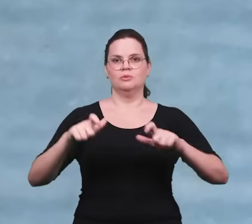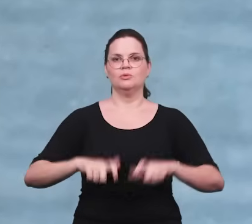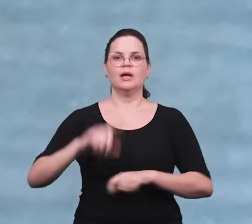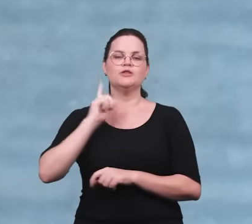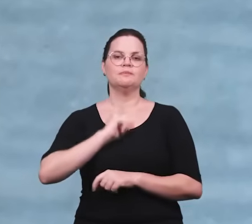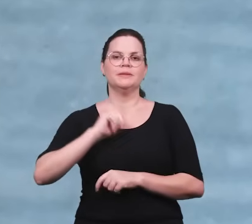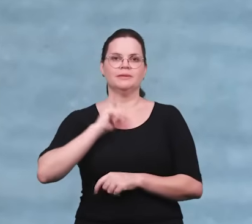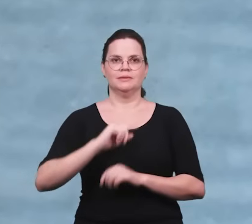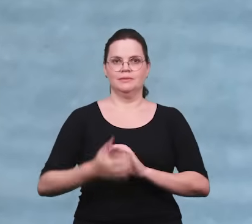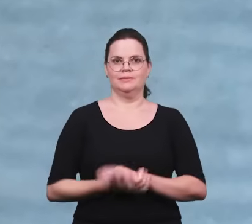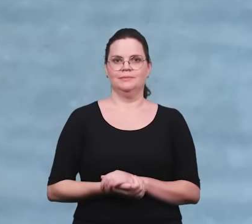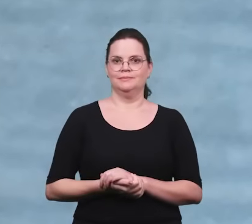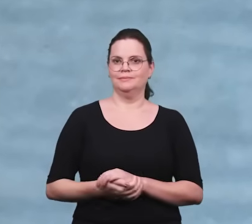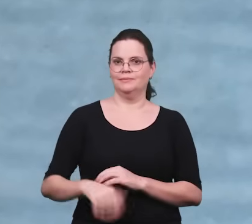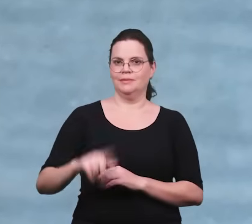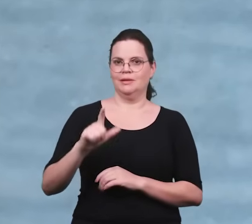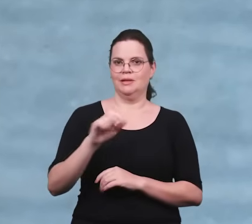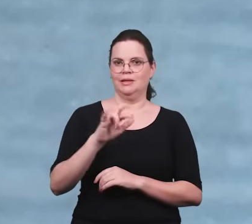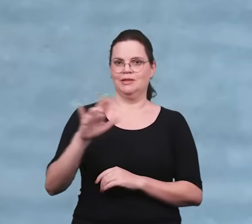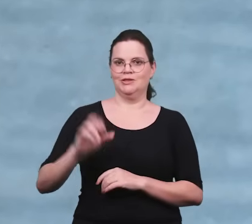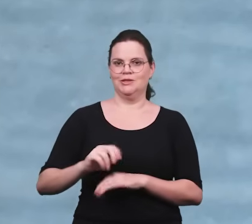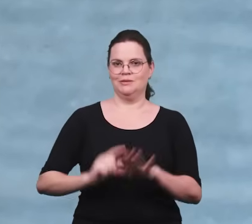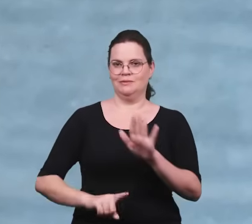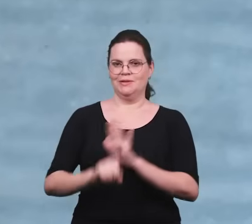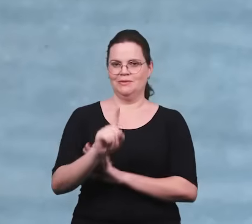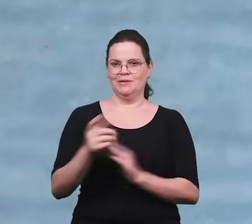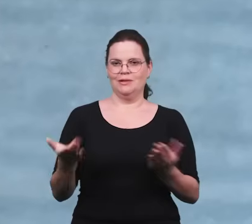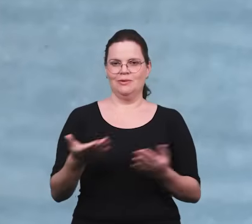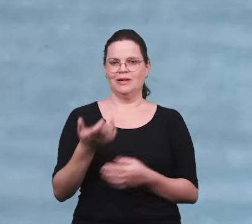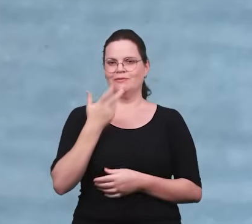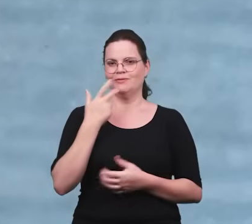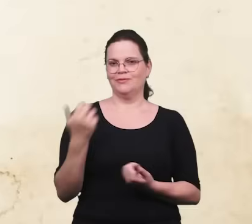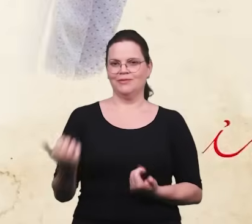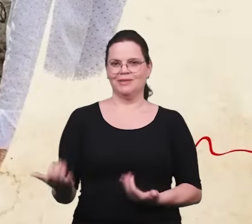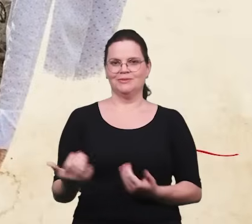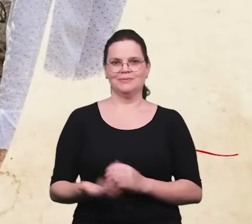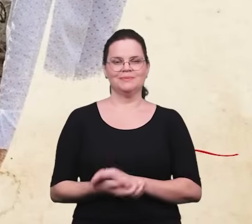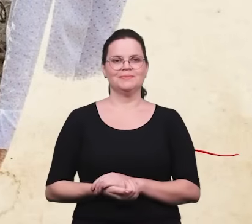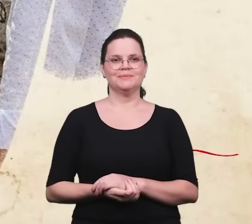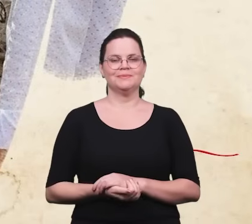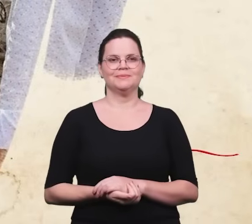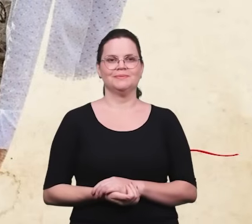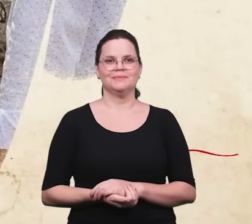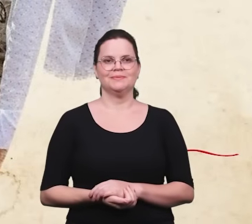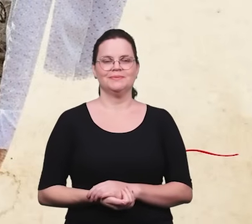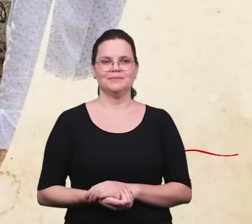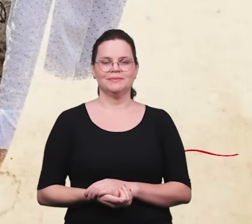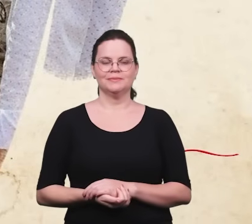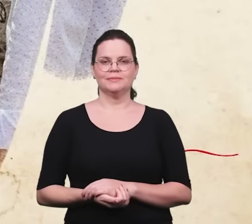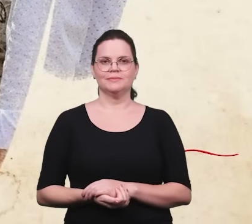Manhuaçu, Minas Gerais. E a Letícia vai fazer a pergunta agora. Fala, jovem.